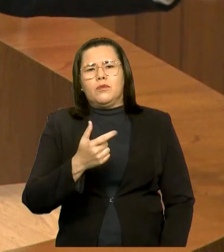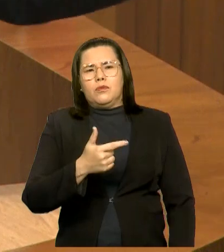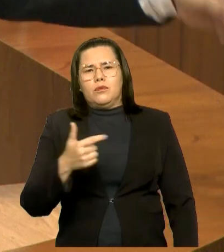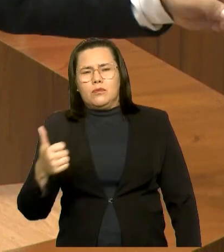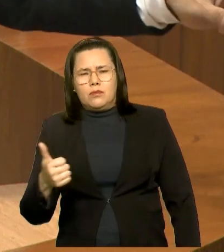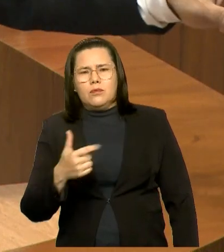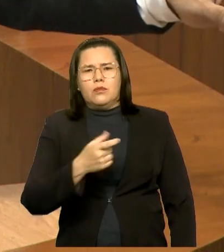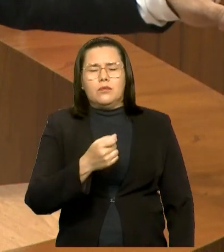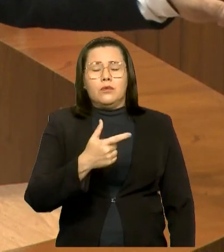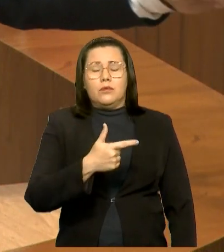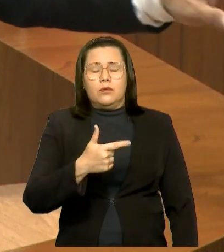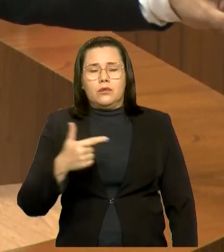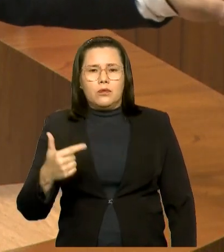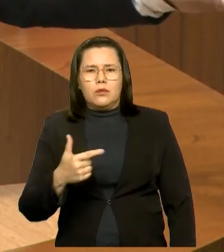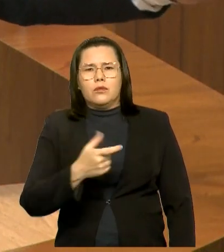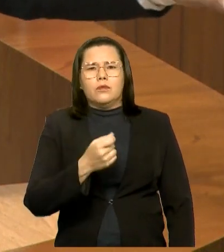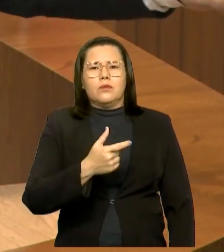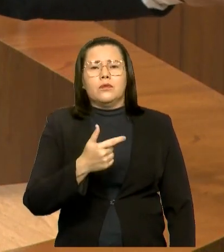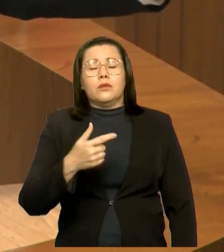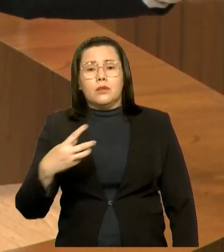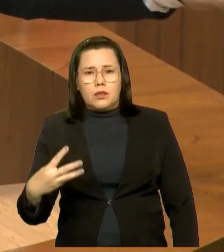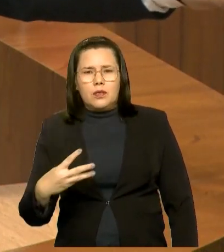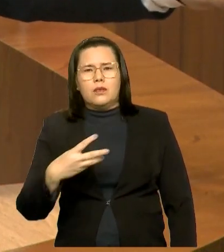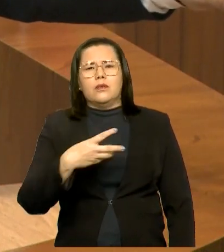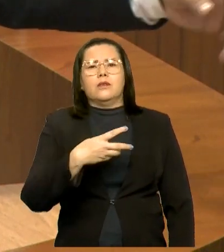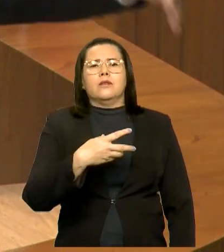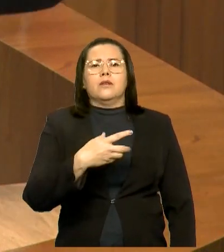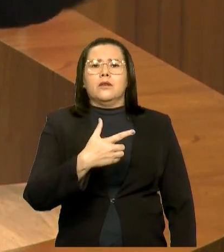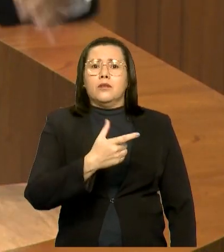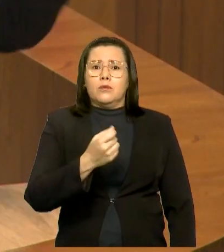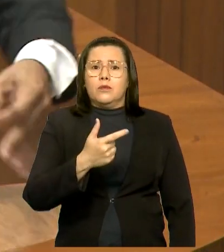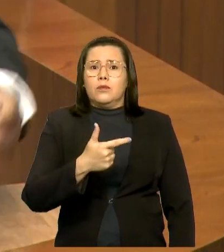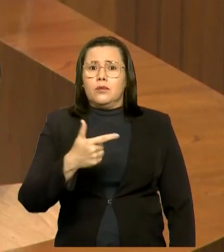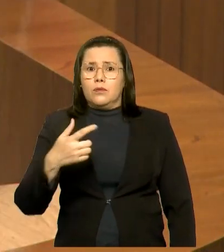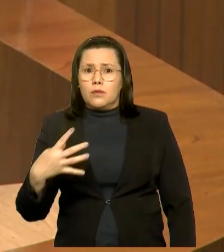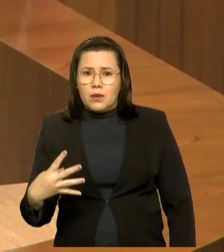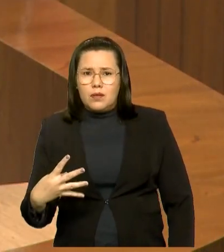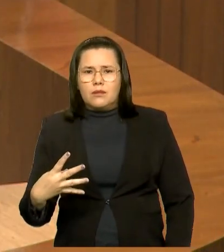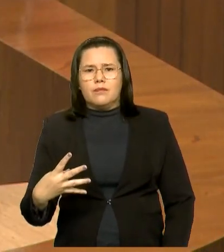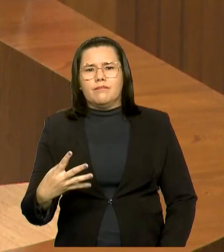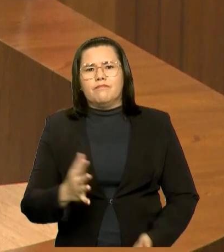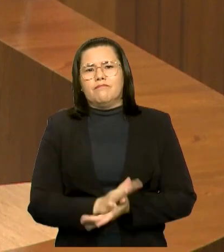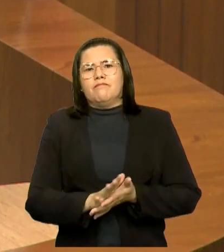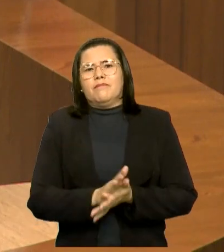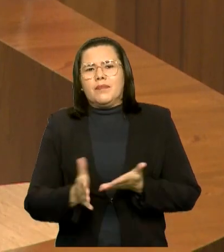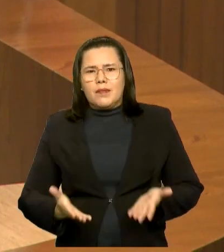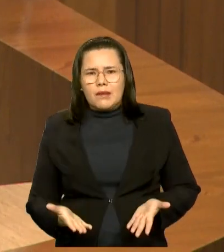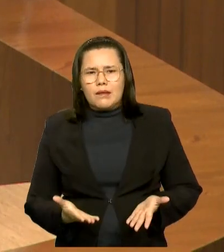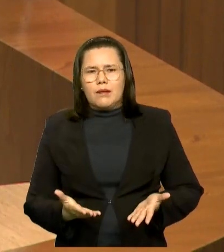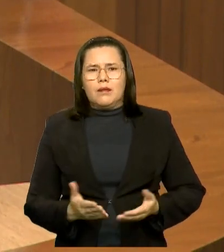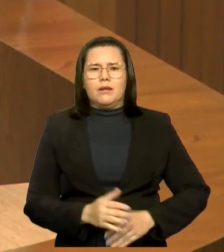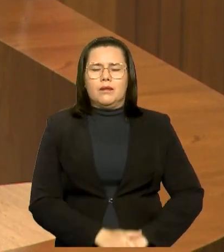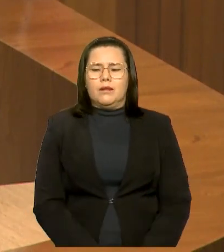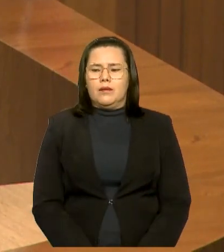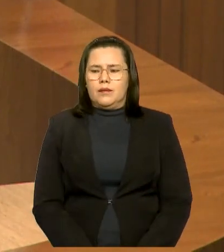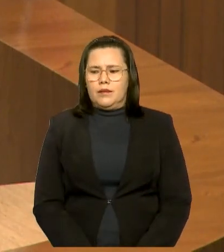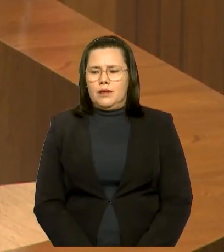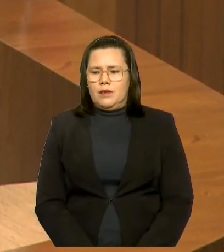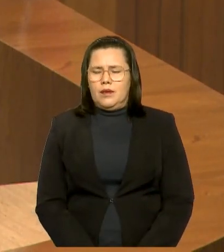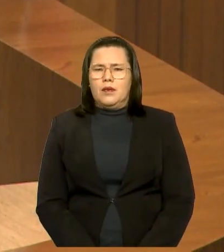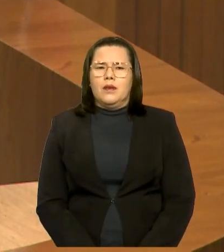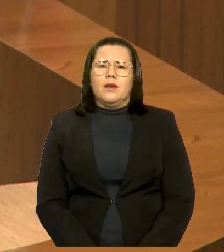População. Quem padece? O pobre, o trabalhador. E o mais importante, tem que ter prioridade. Carnaval é importante?